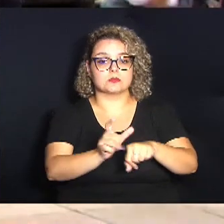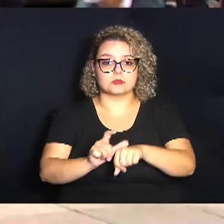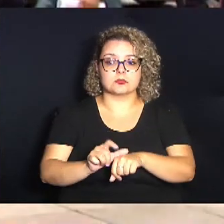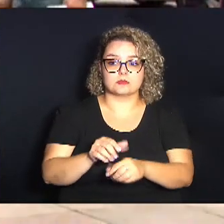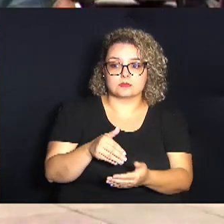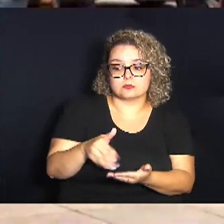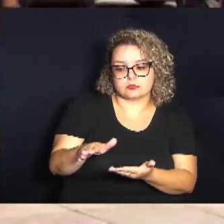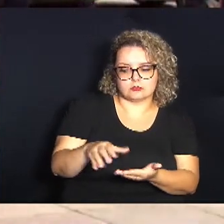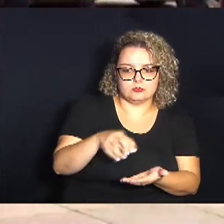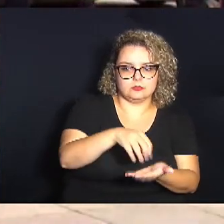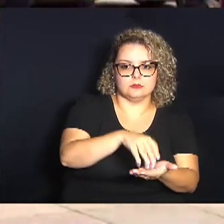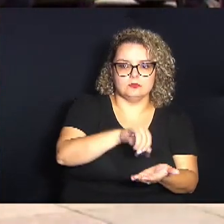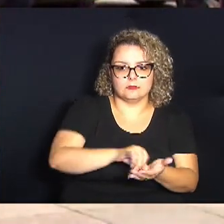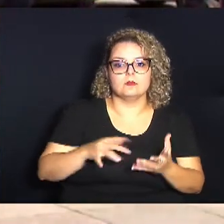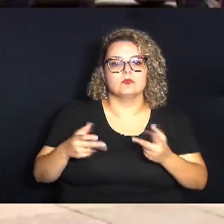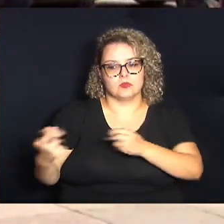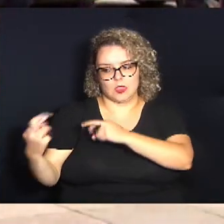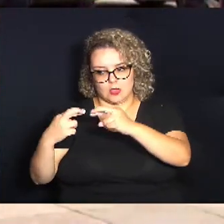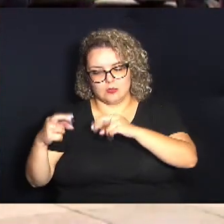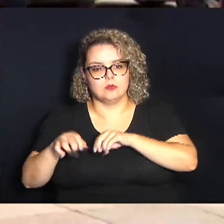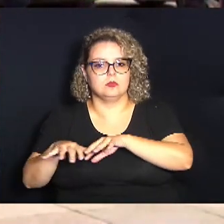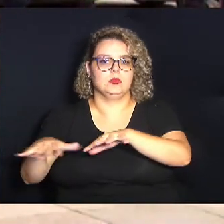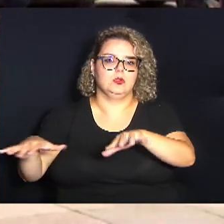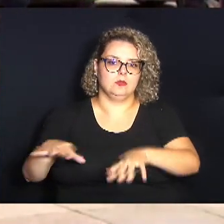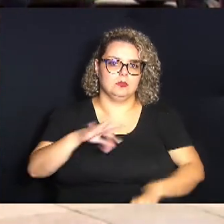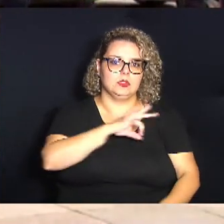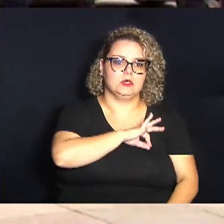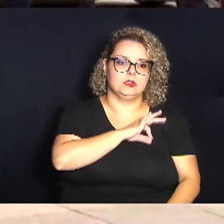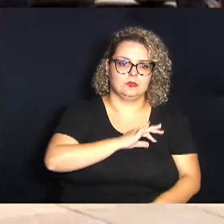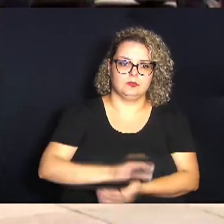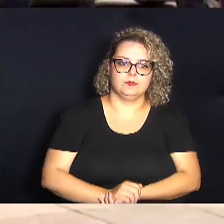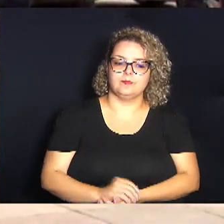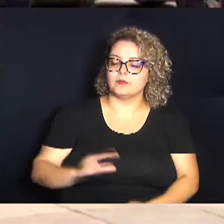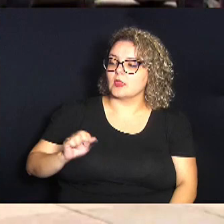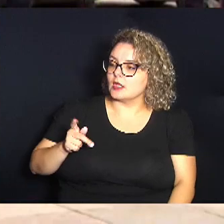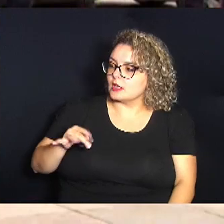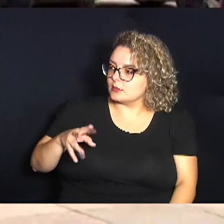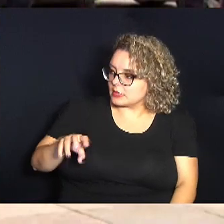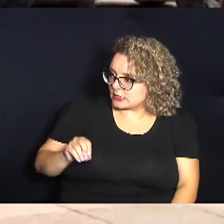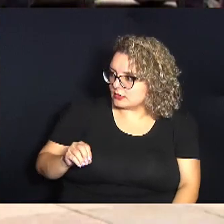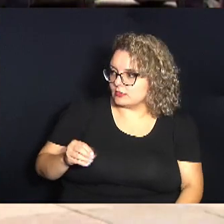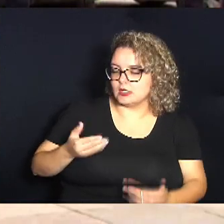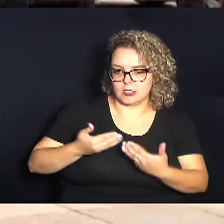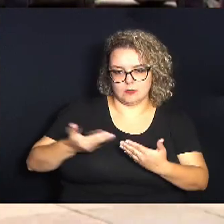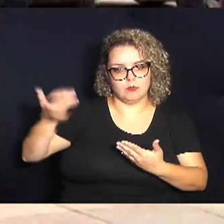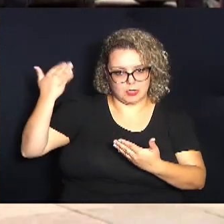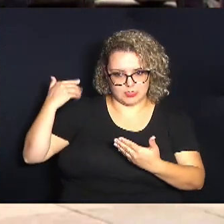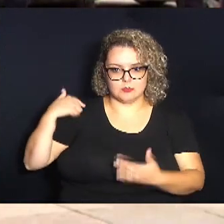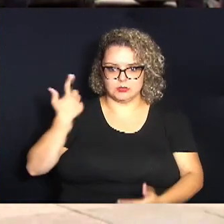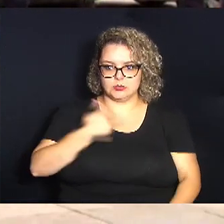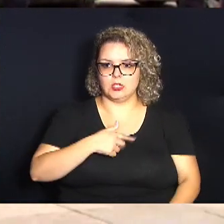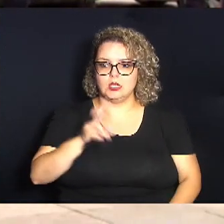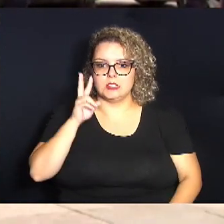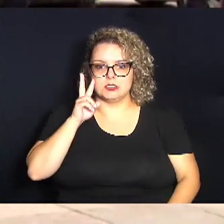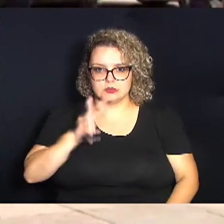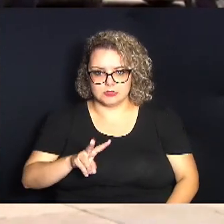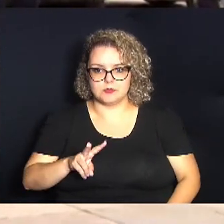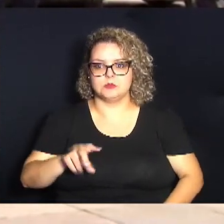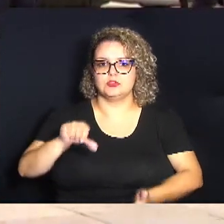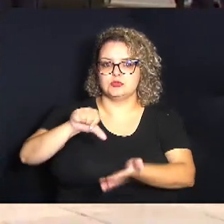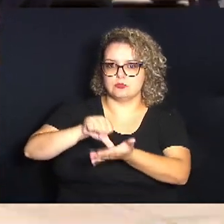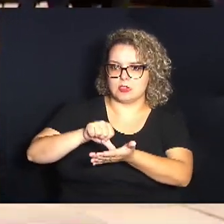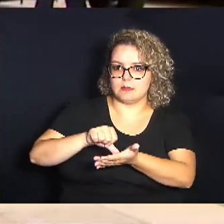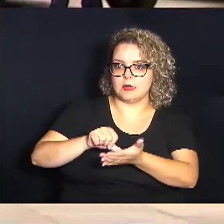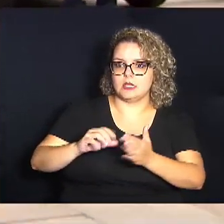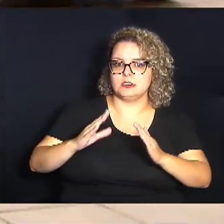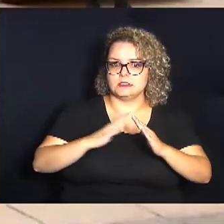central. Todas elas estão sendo também ampliado o policiamento. Capitão, é bem aqui atrás, né, da gente, a gente tem uma base da Polícia